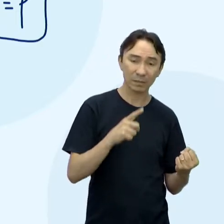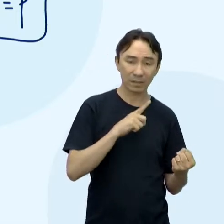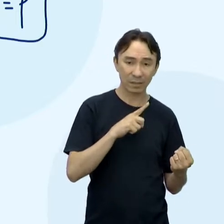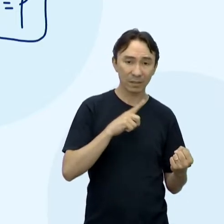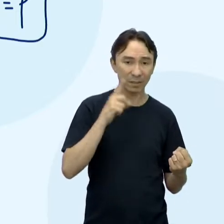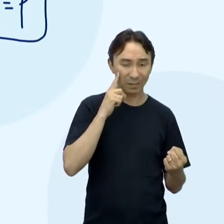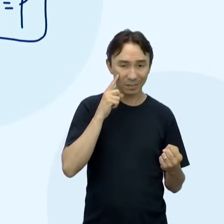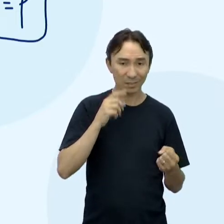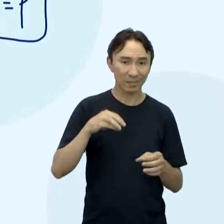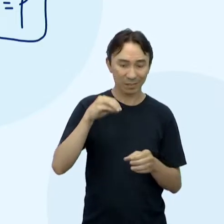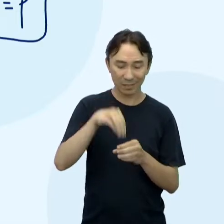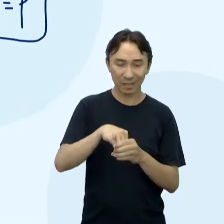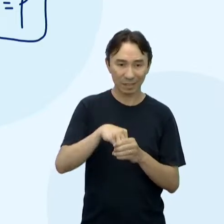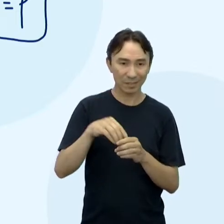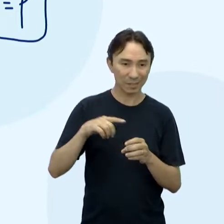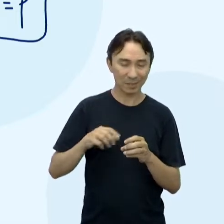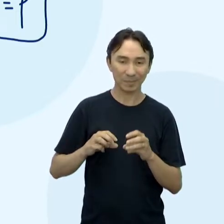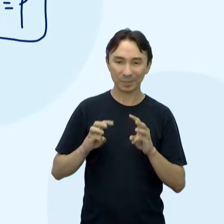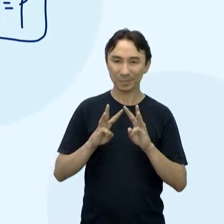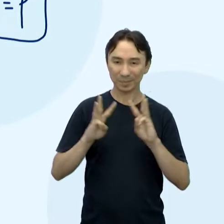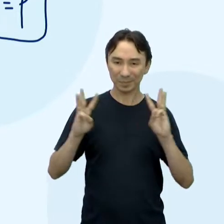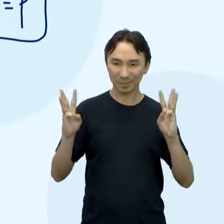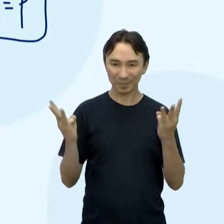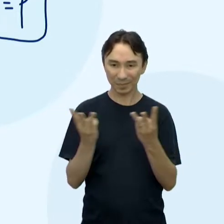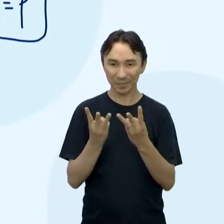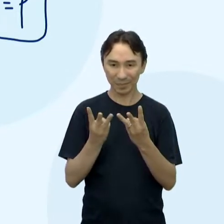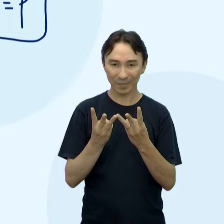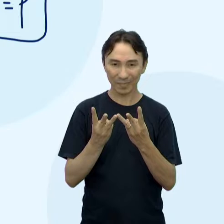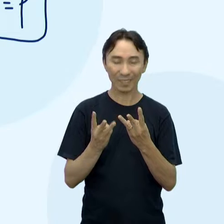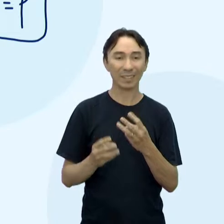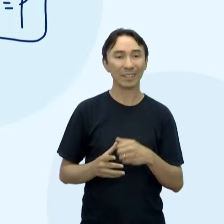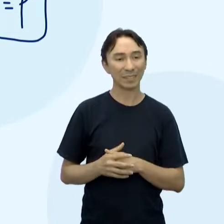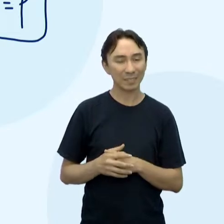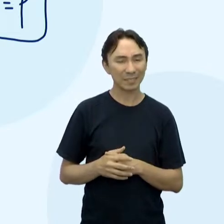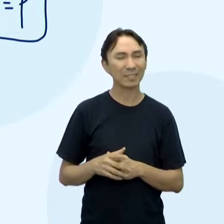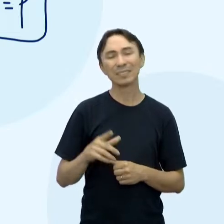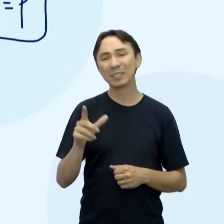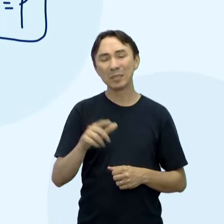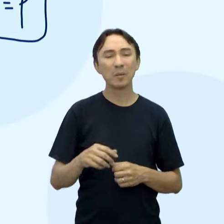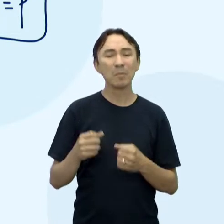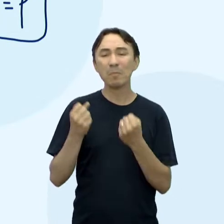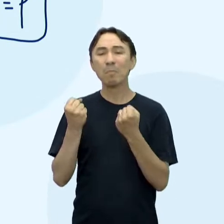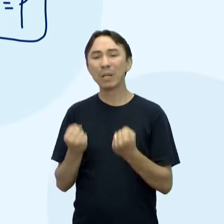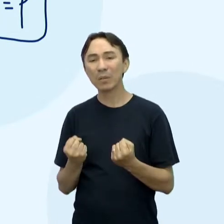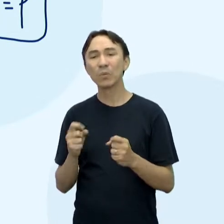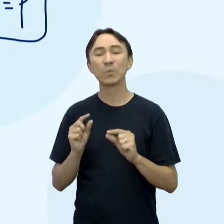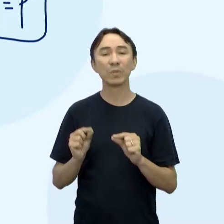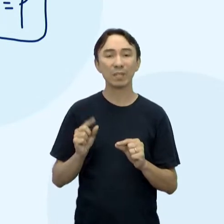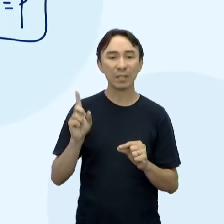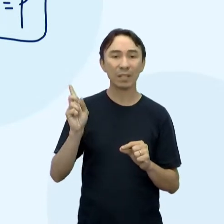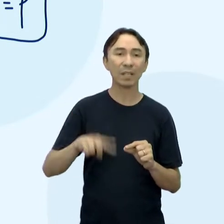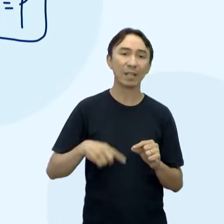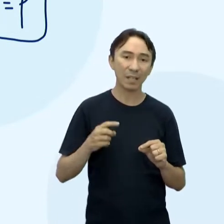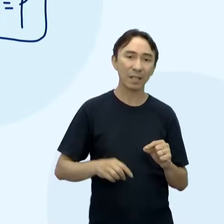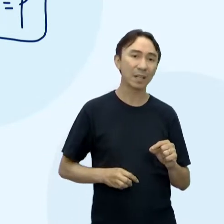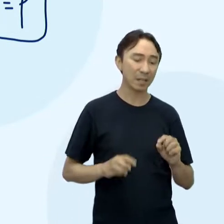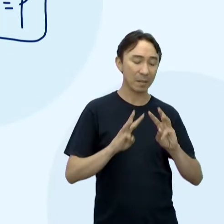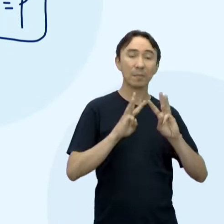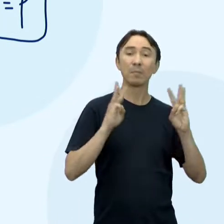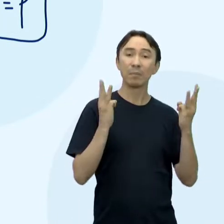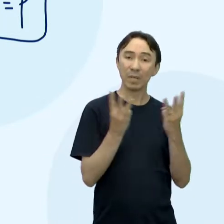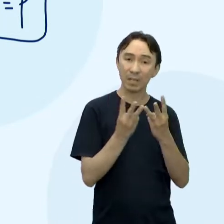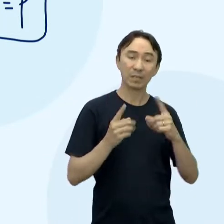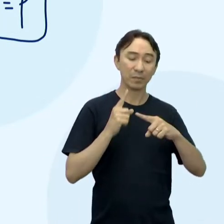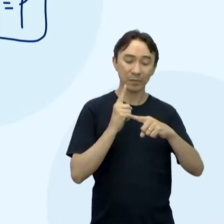massinha que tá dentro da caixinha ali, ó. Beleza? Então, o que é peso, Giba? Peso é o quê? Massa multiplicado pela